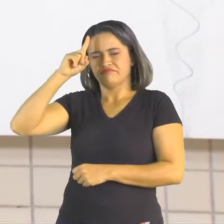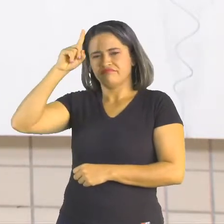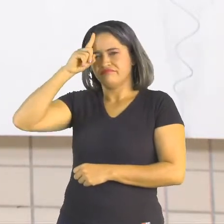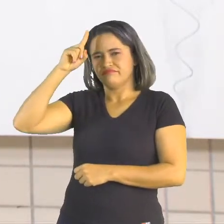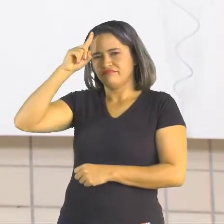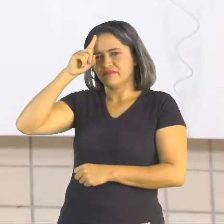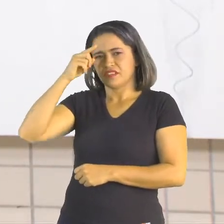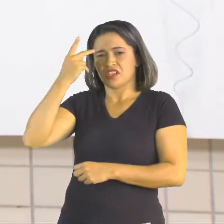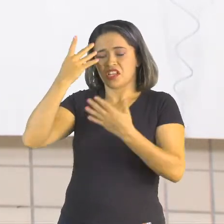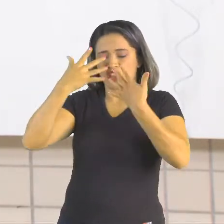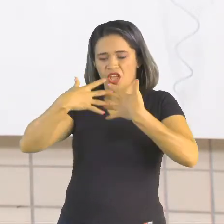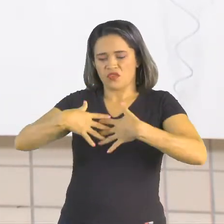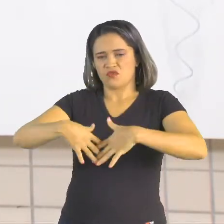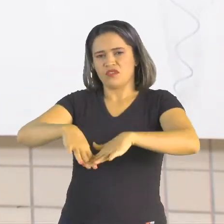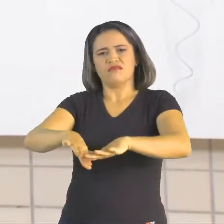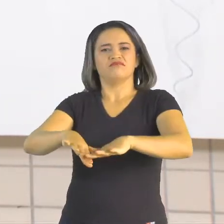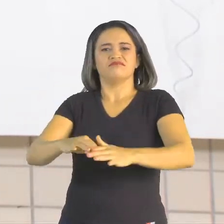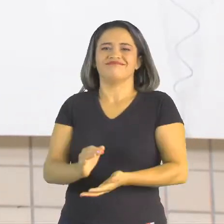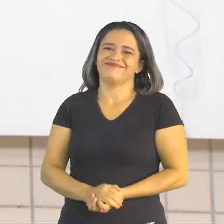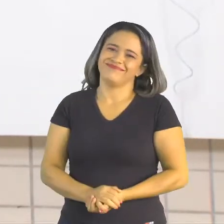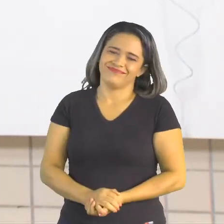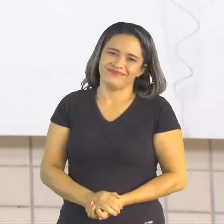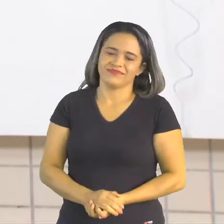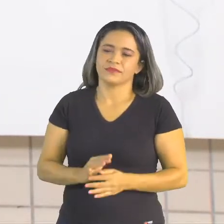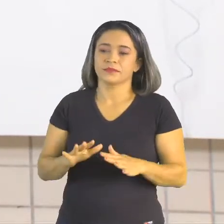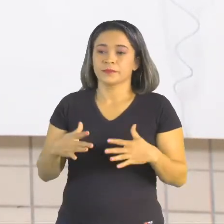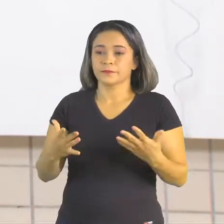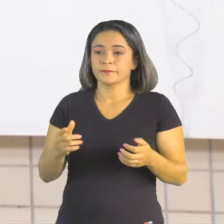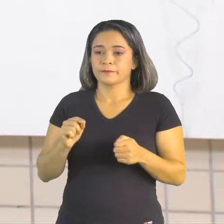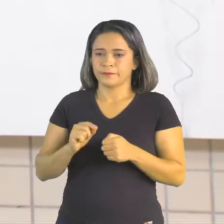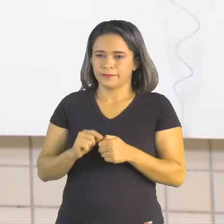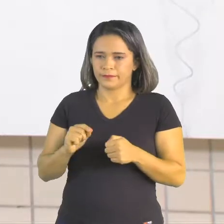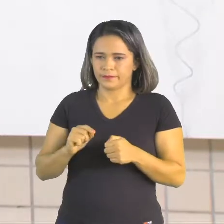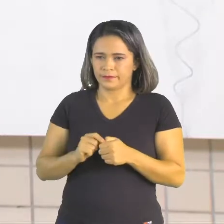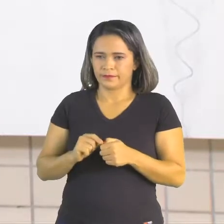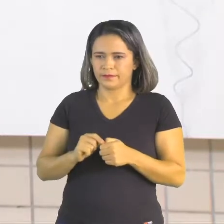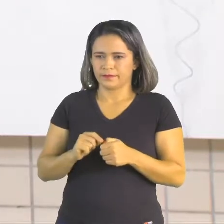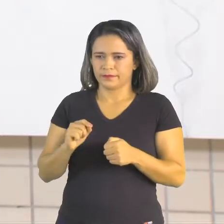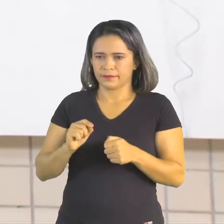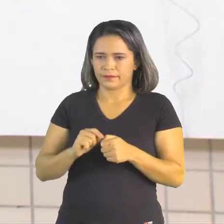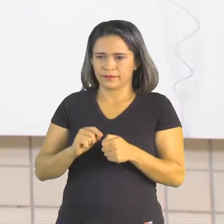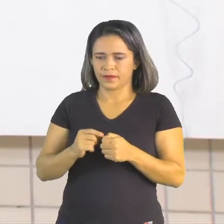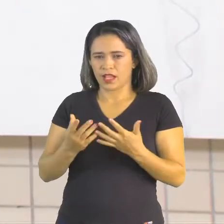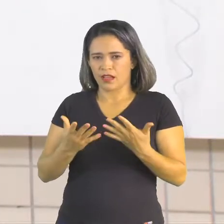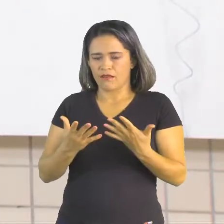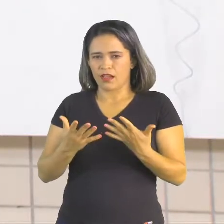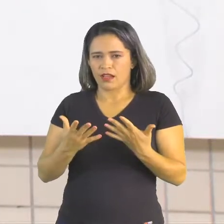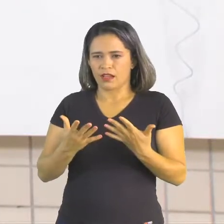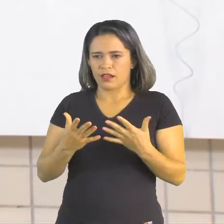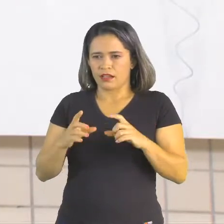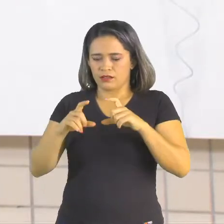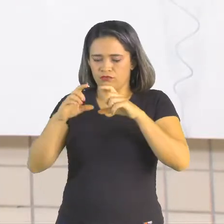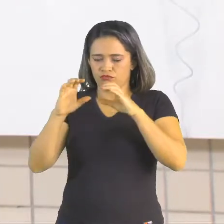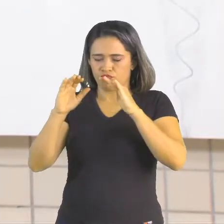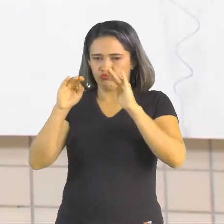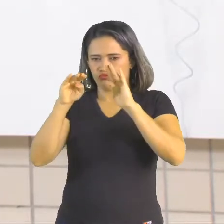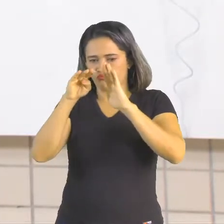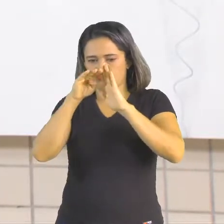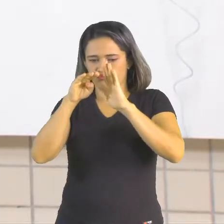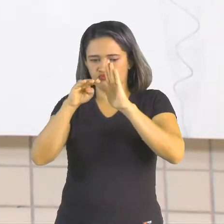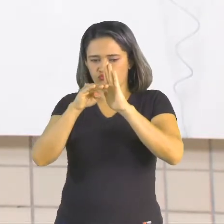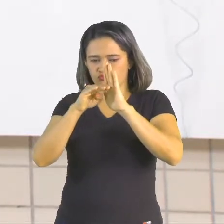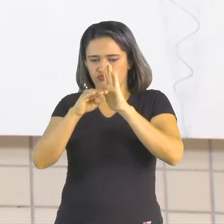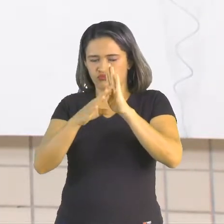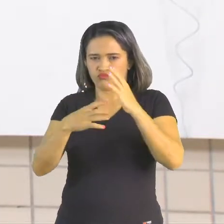natural para a gente, é algo empírico. Só que o que a gente vai fazer? A gente vai aqui, a gente vai normalizar, a gente vai padronizar um modo